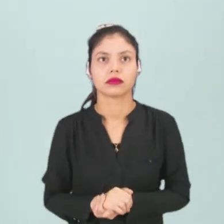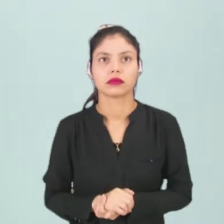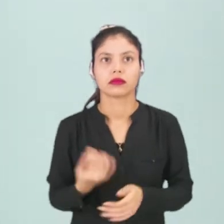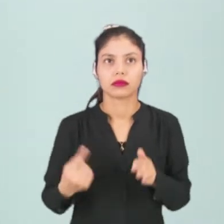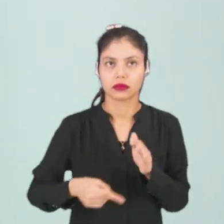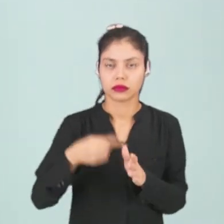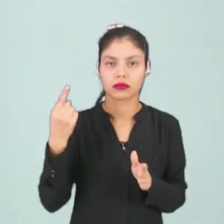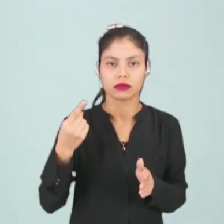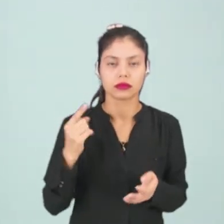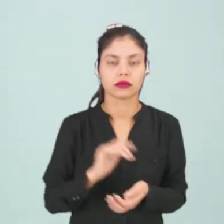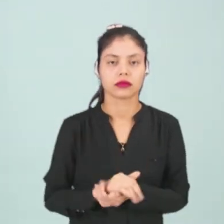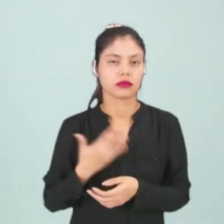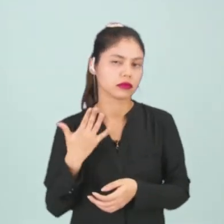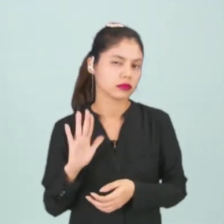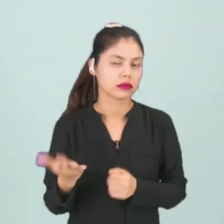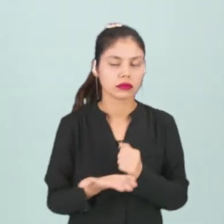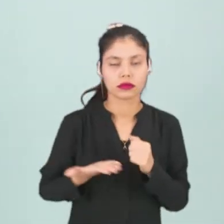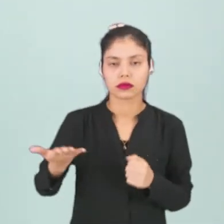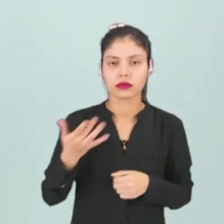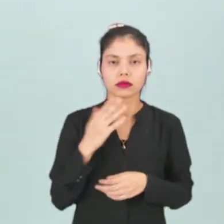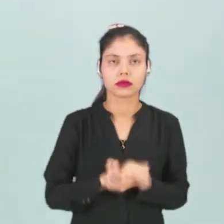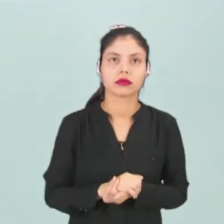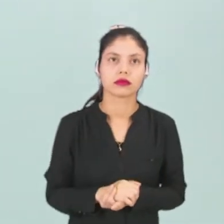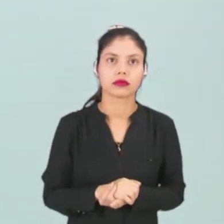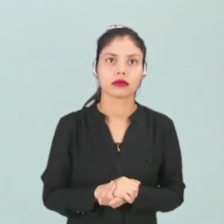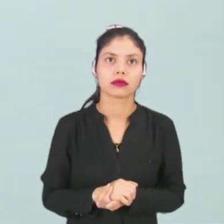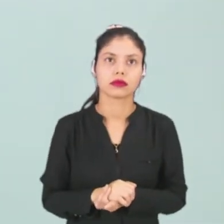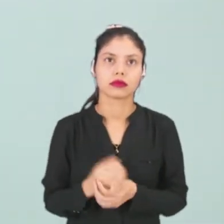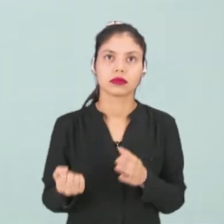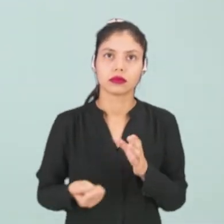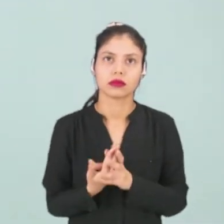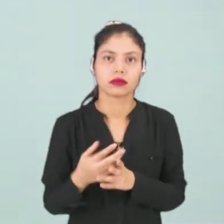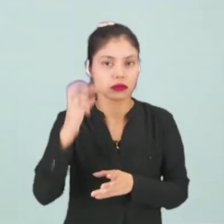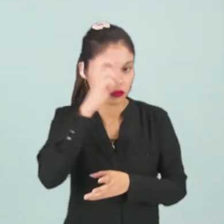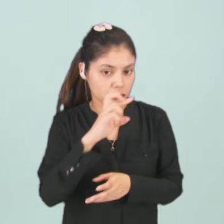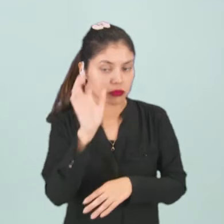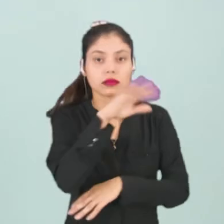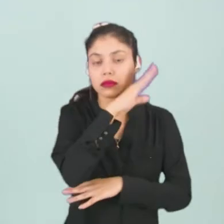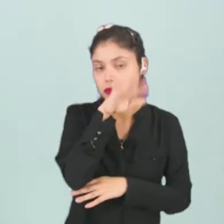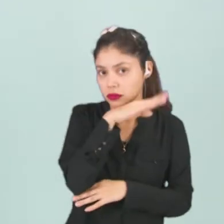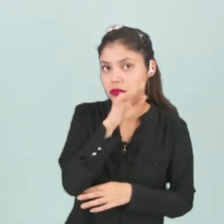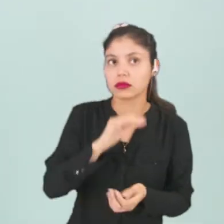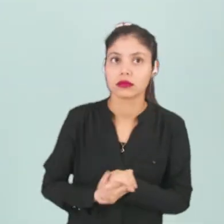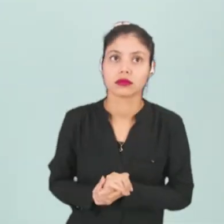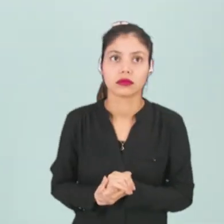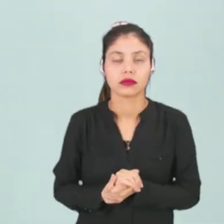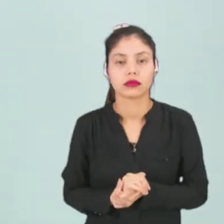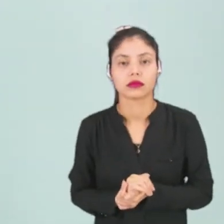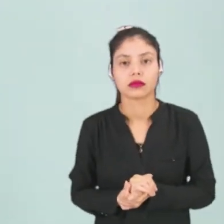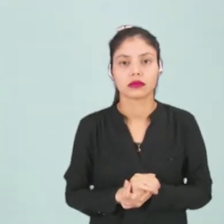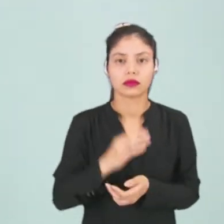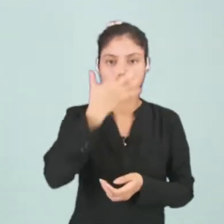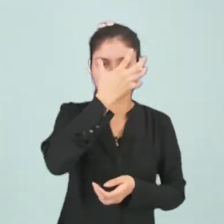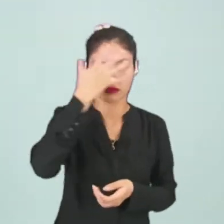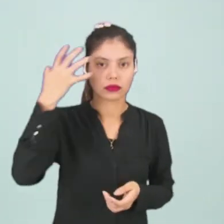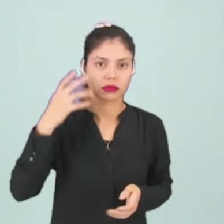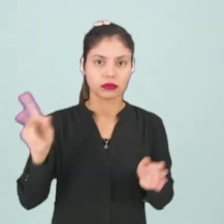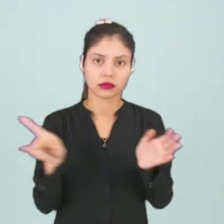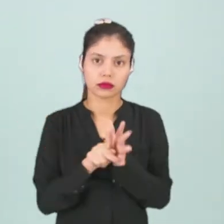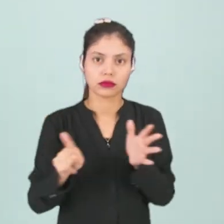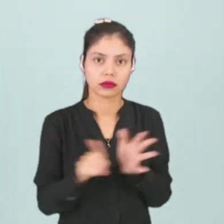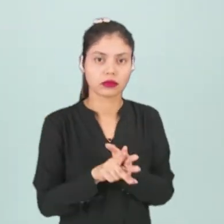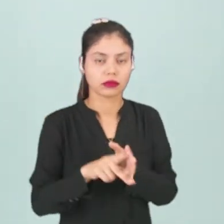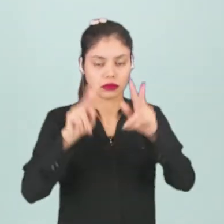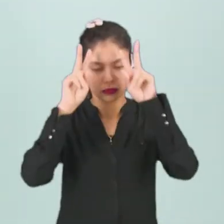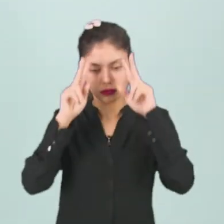as primeiras noções básicas de saúde, elas surgem a partir da observação de animais e do caráter instintivo do próprio ser